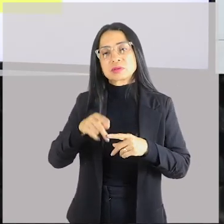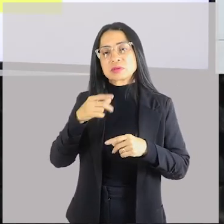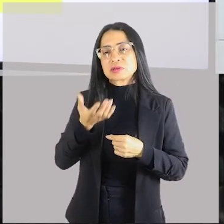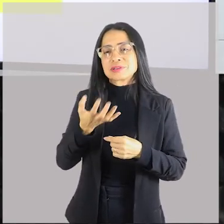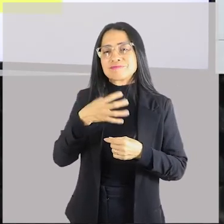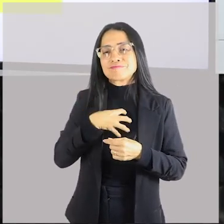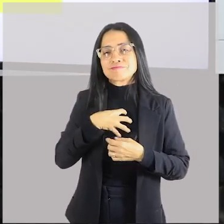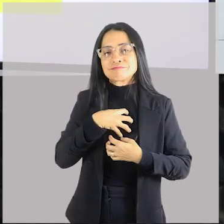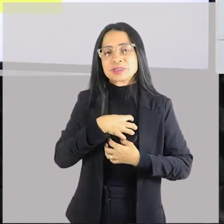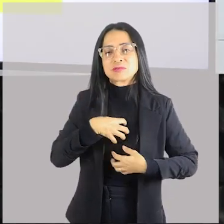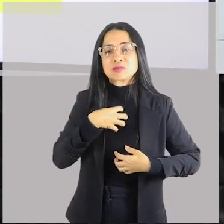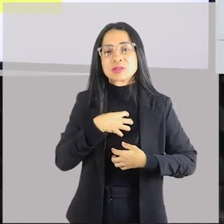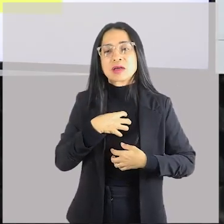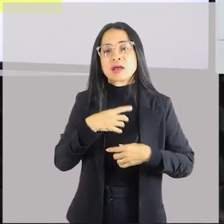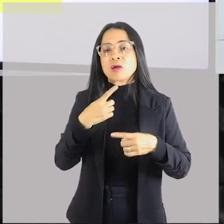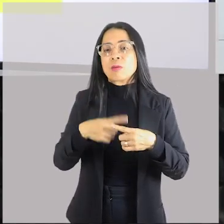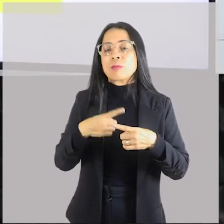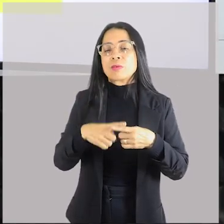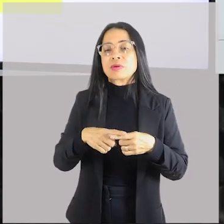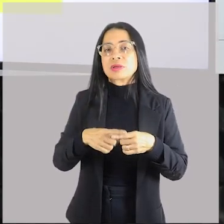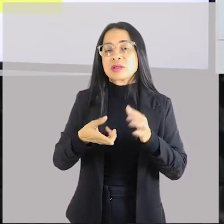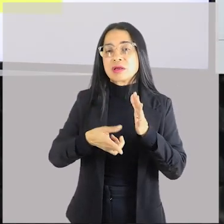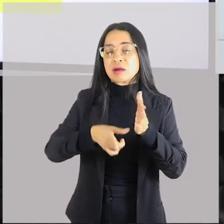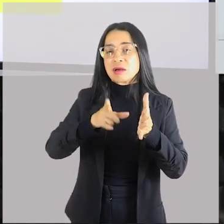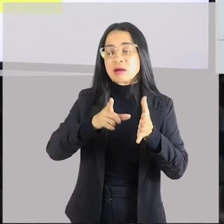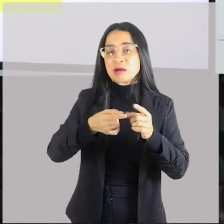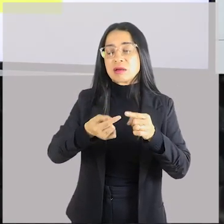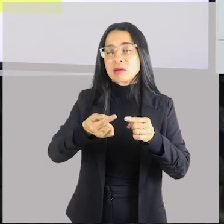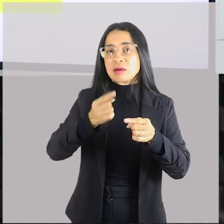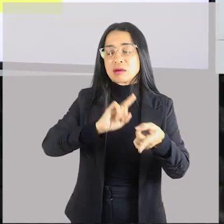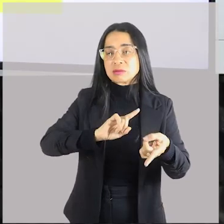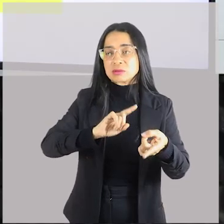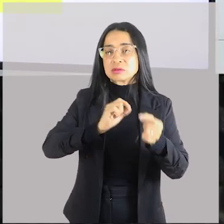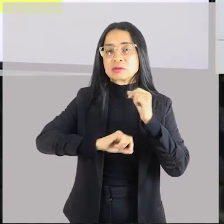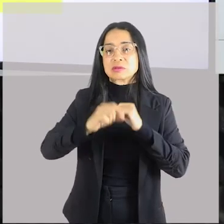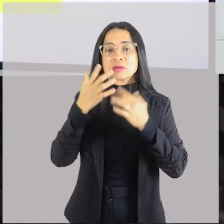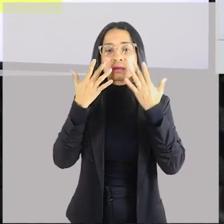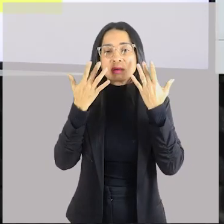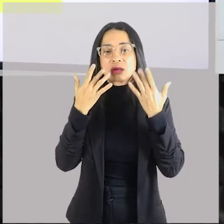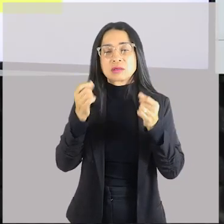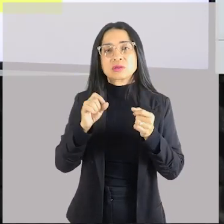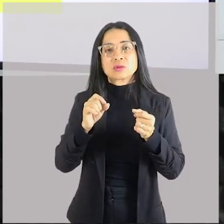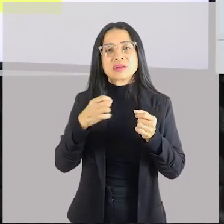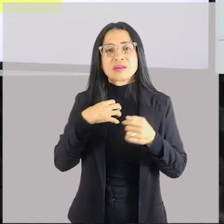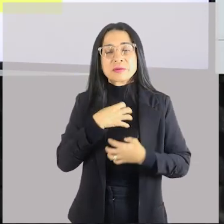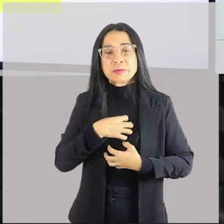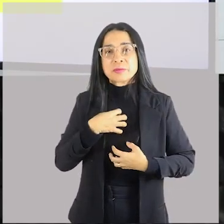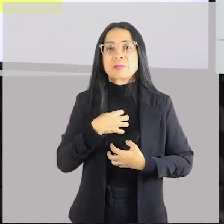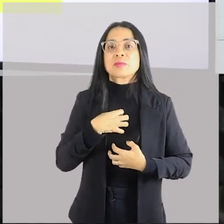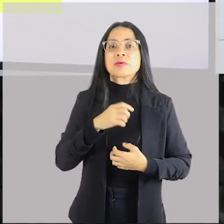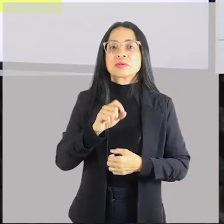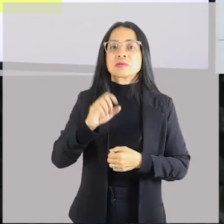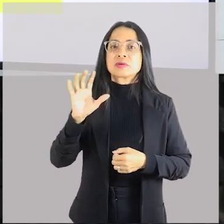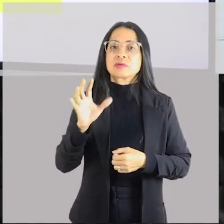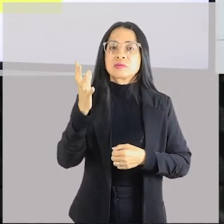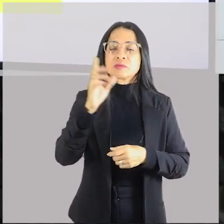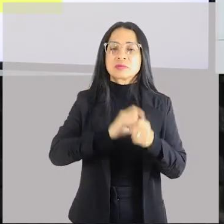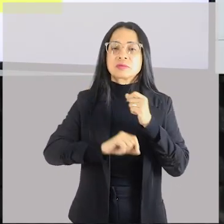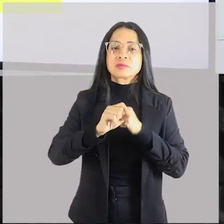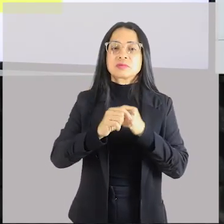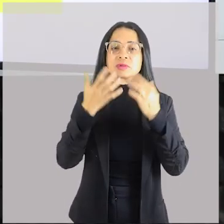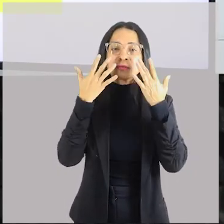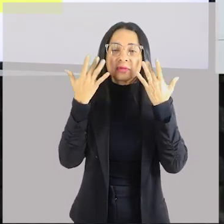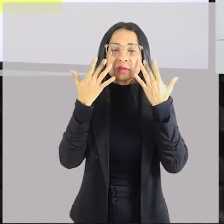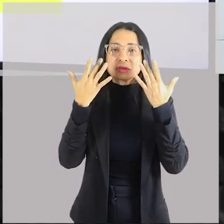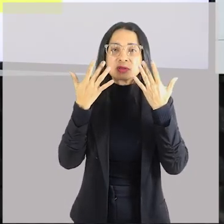porque isso era antiarte as propostas mas o que realmente me incomoda é o fato de que os artistas começaram a pensar fora